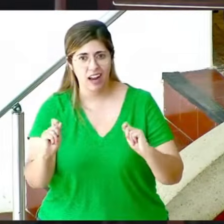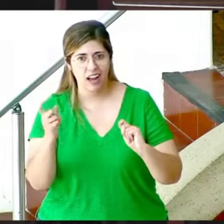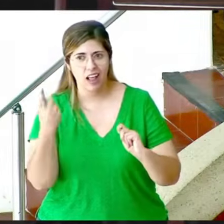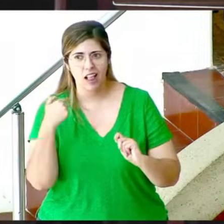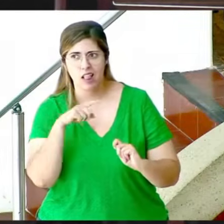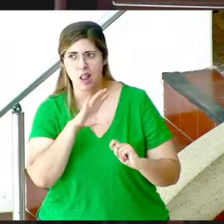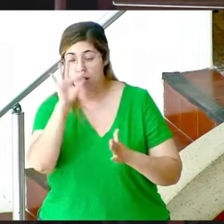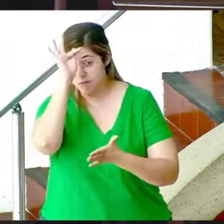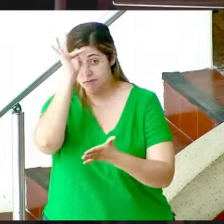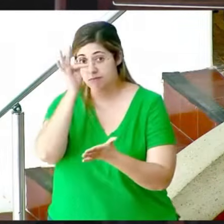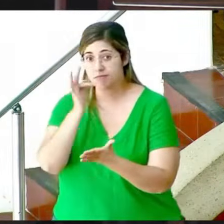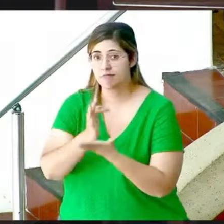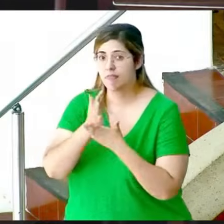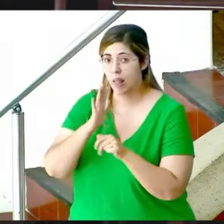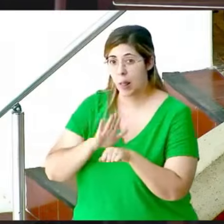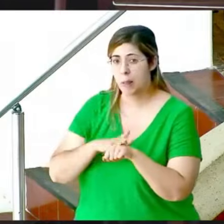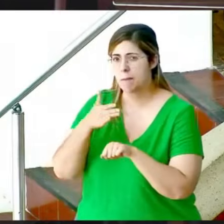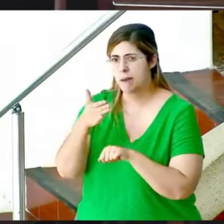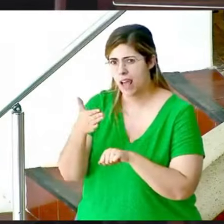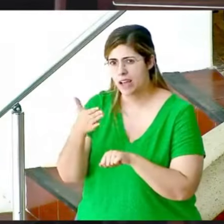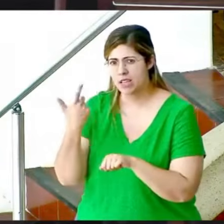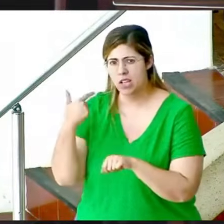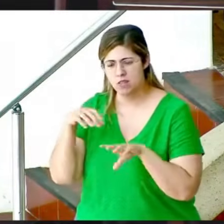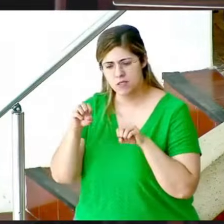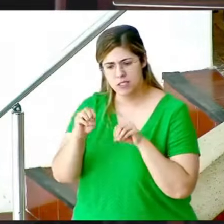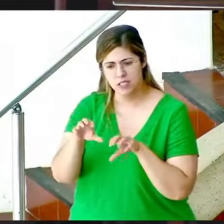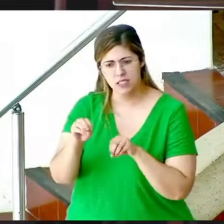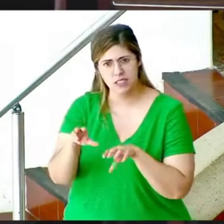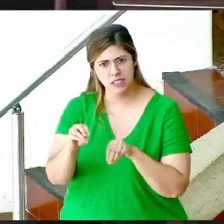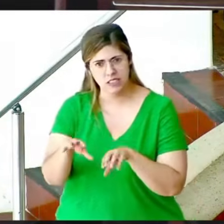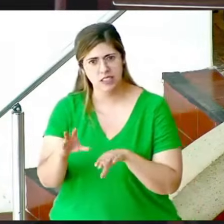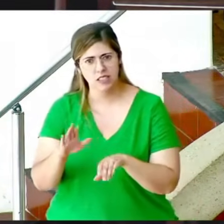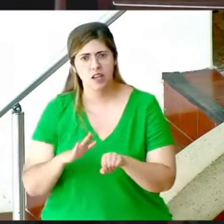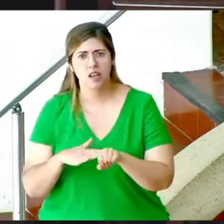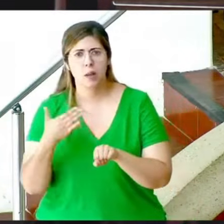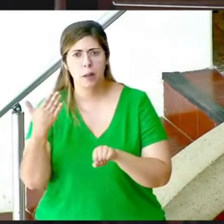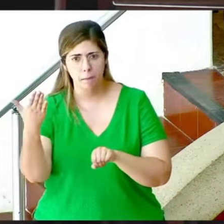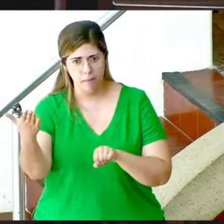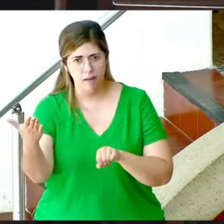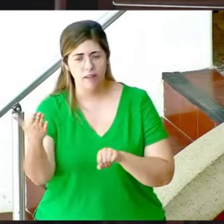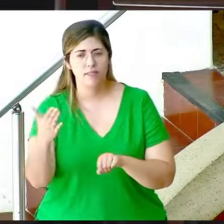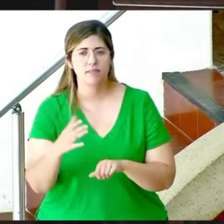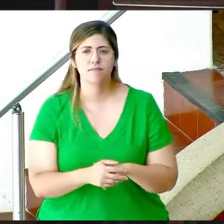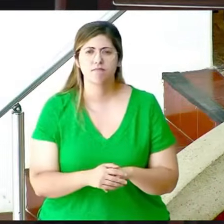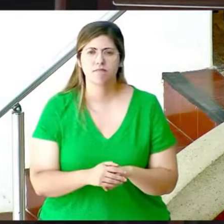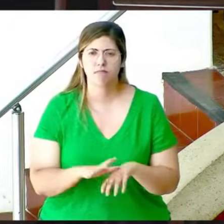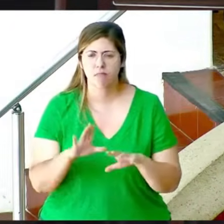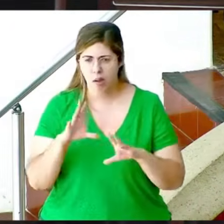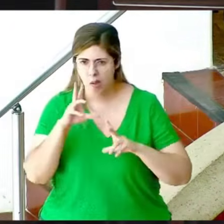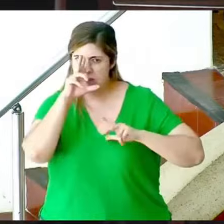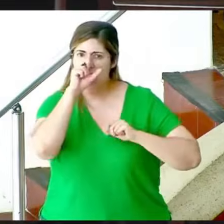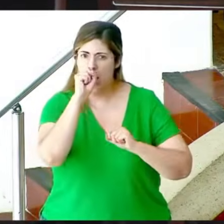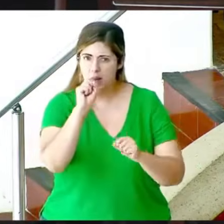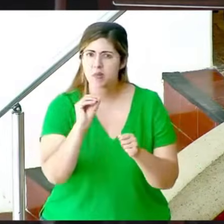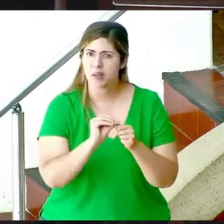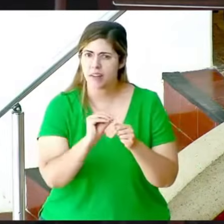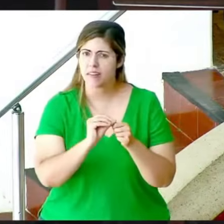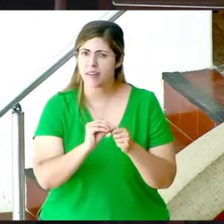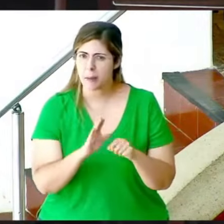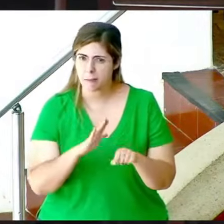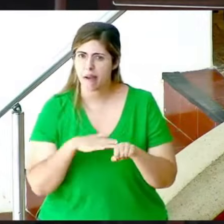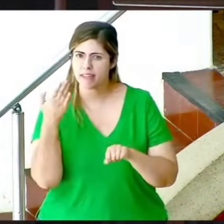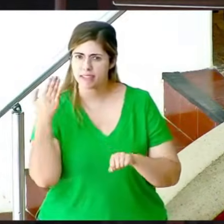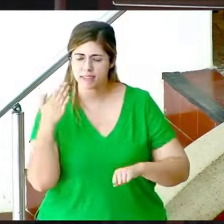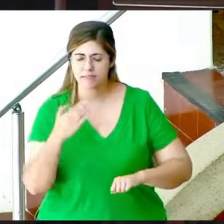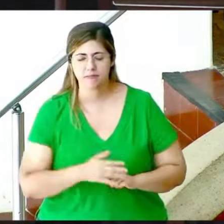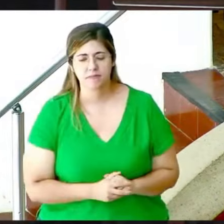proporção da fé. Se ministério, dediquemo-nos ao ministério, ou o que ensina, esmere-se no fazê-lo. E aí vai explicar mais outras coisas. Ou